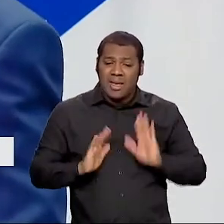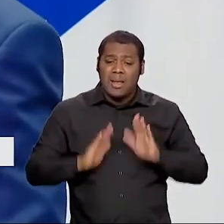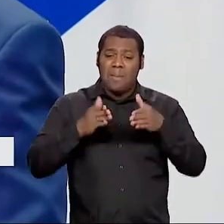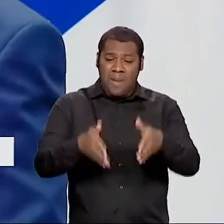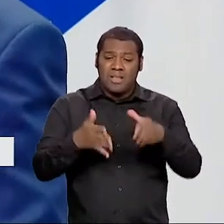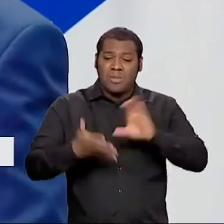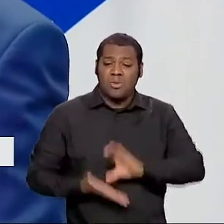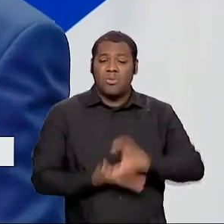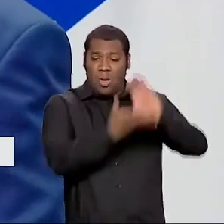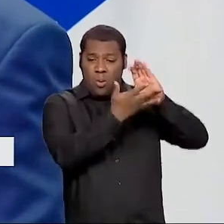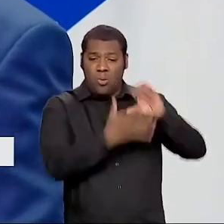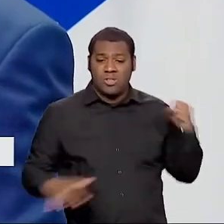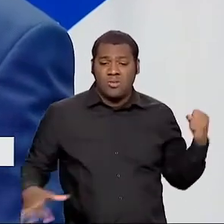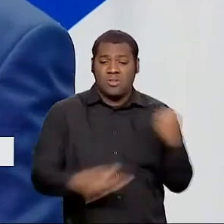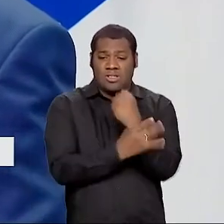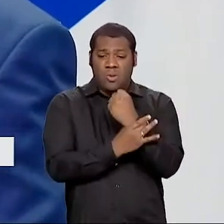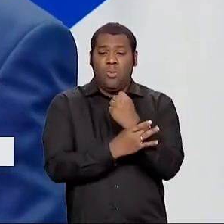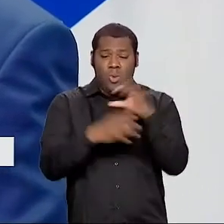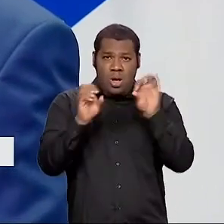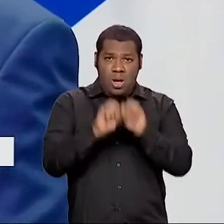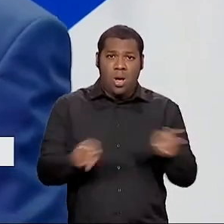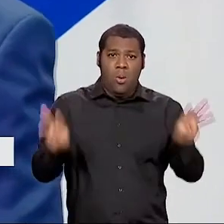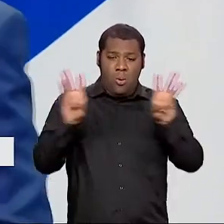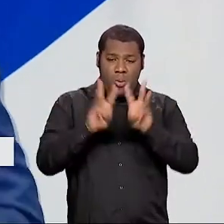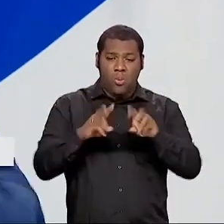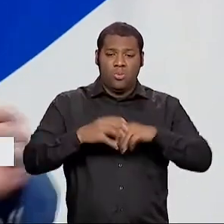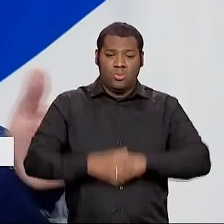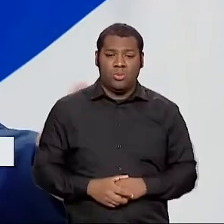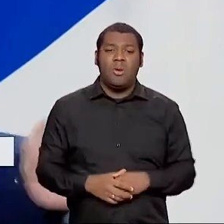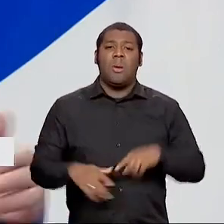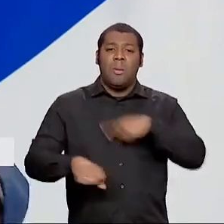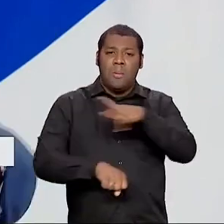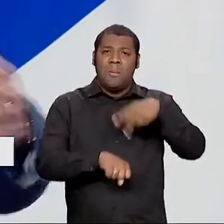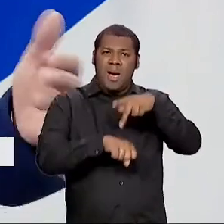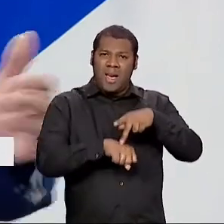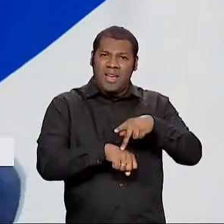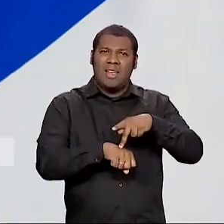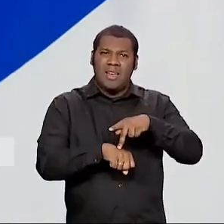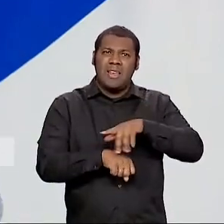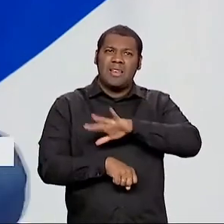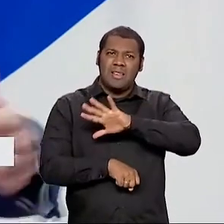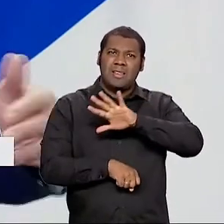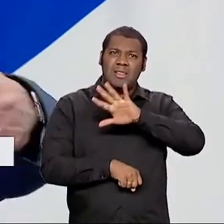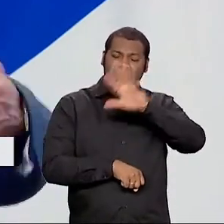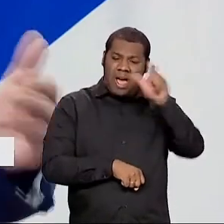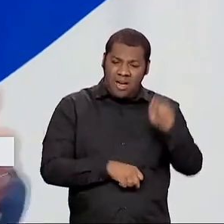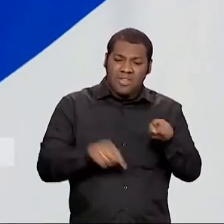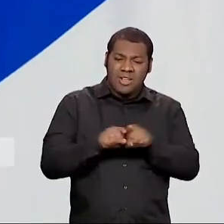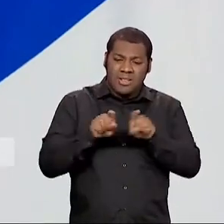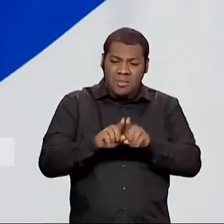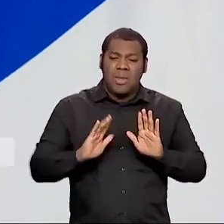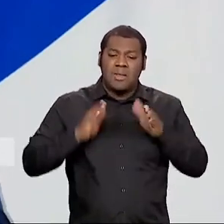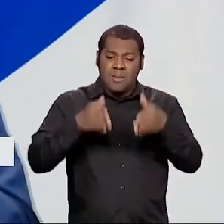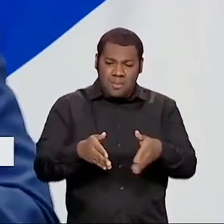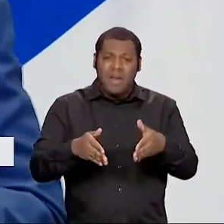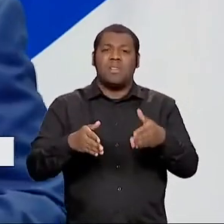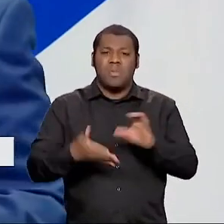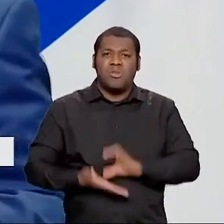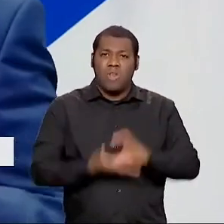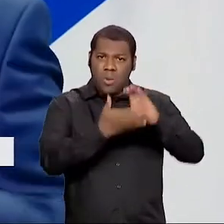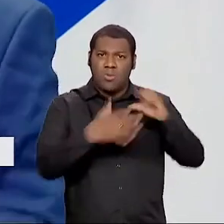tenha 2 ou 3 países no Conselho de Segurança. Não tem explicação que a Índia não esteja, que a Alemanha não esteja, que o Japão não